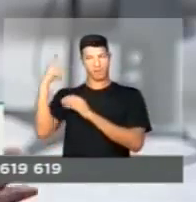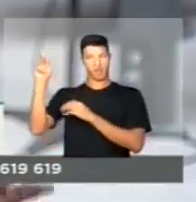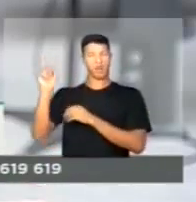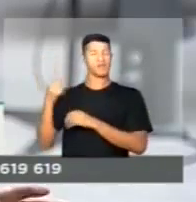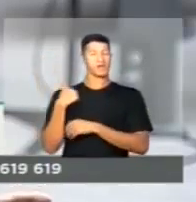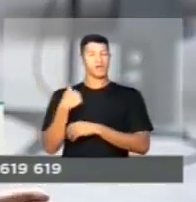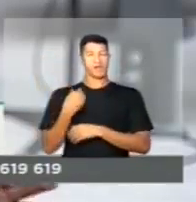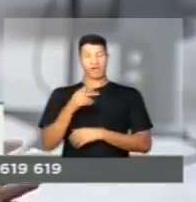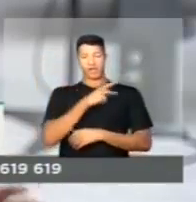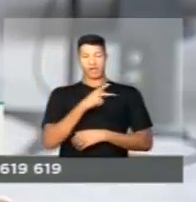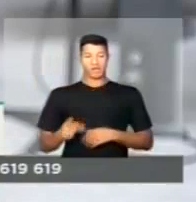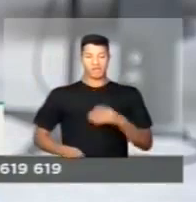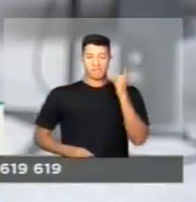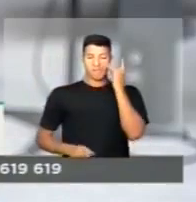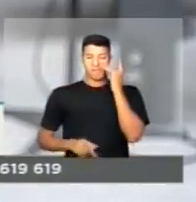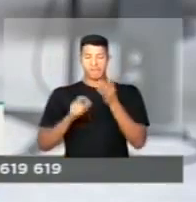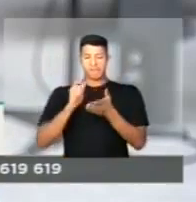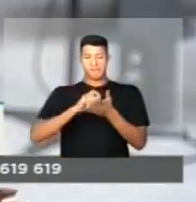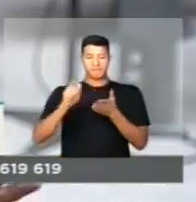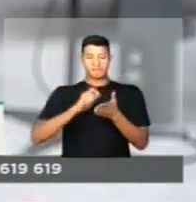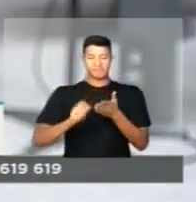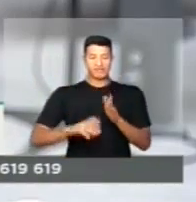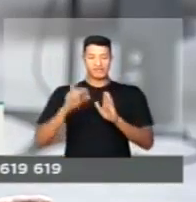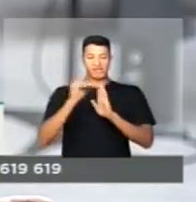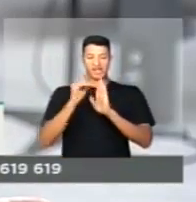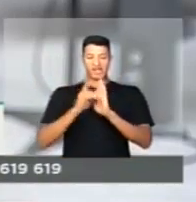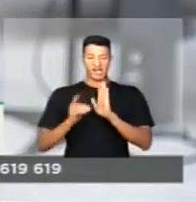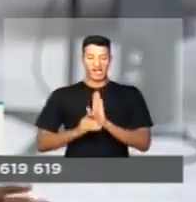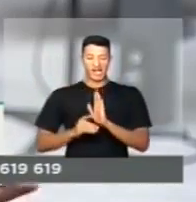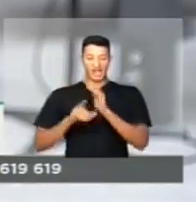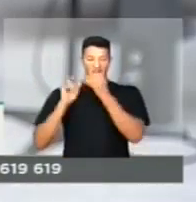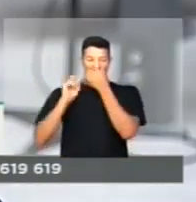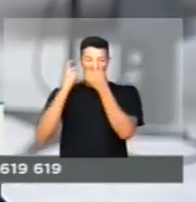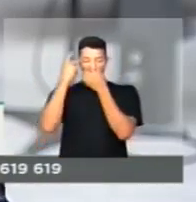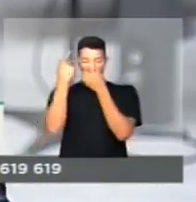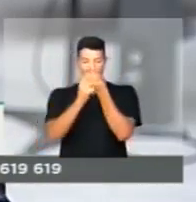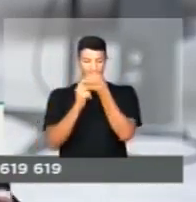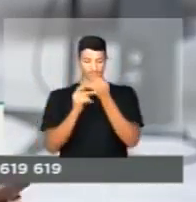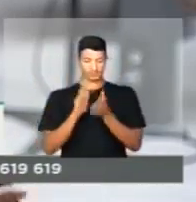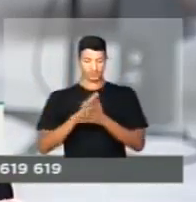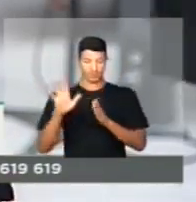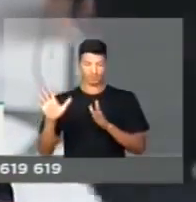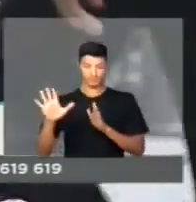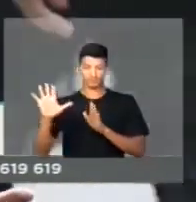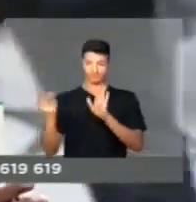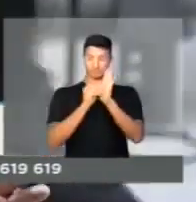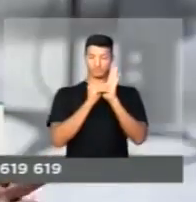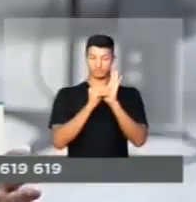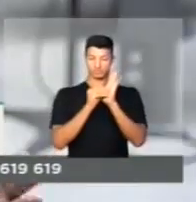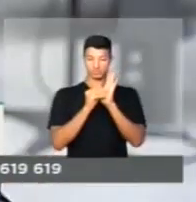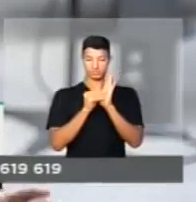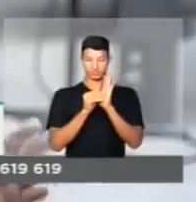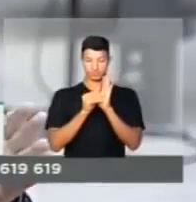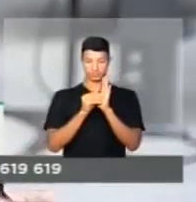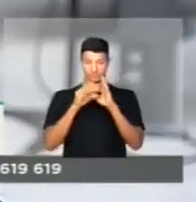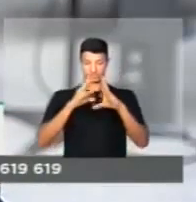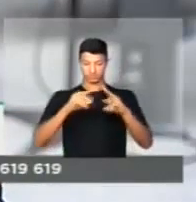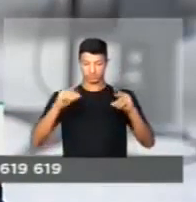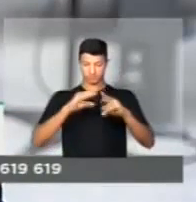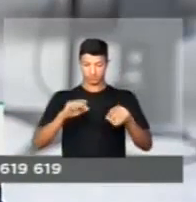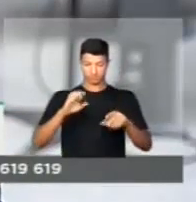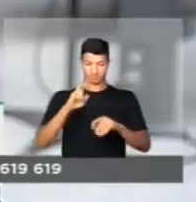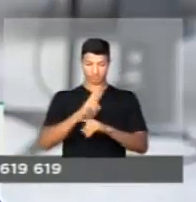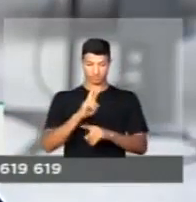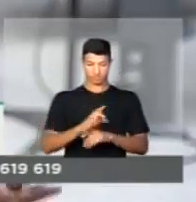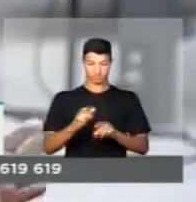a presidente Dilma assinou decretos para colocar terras